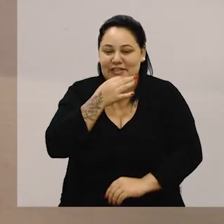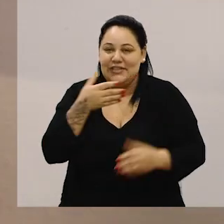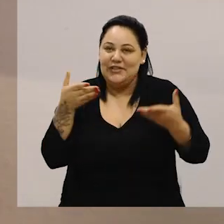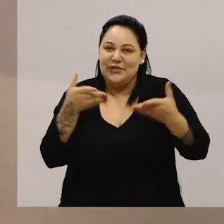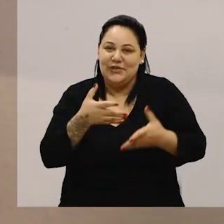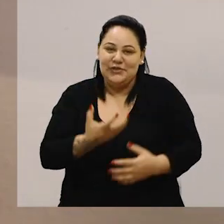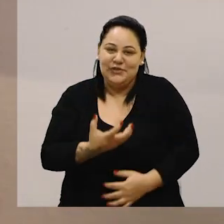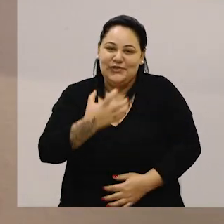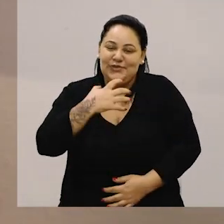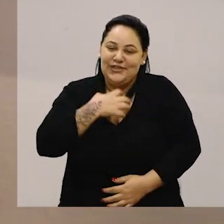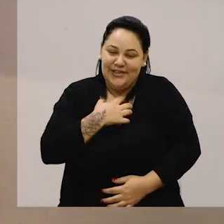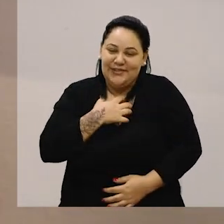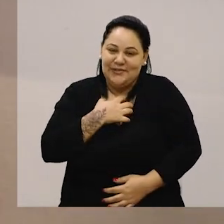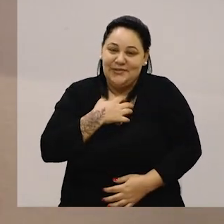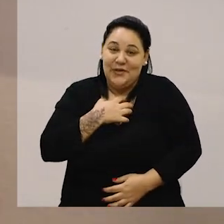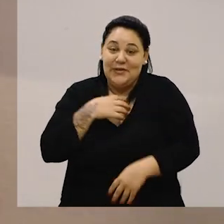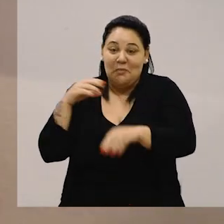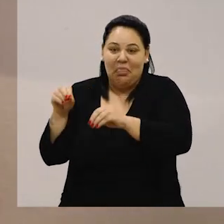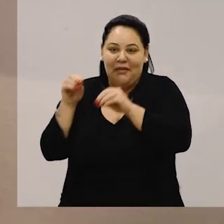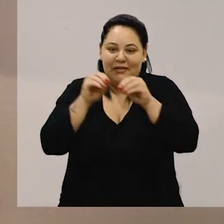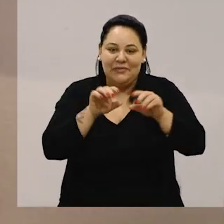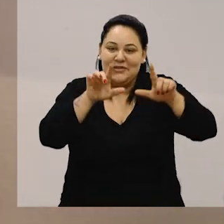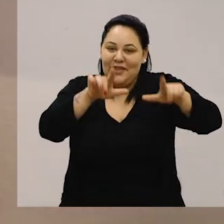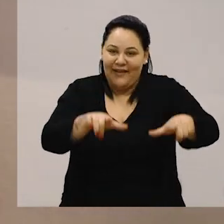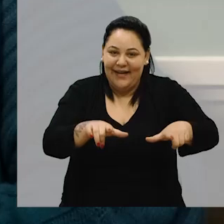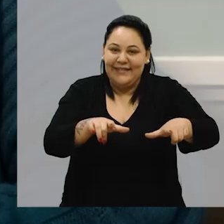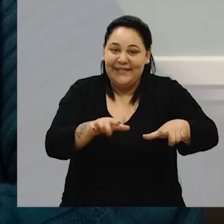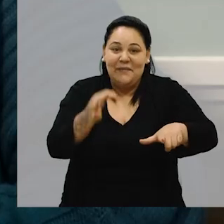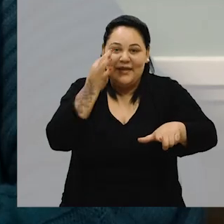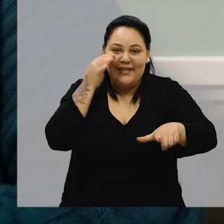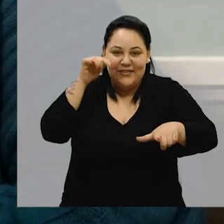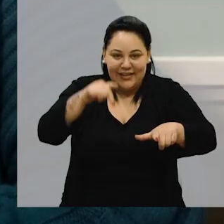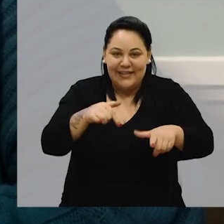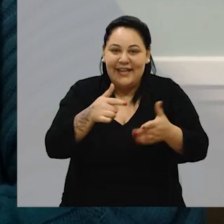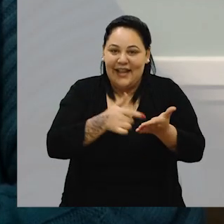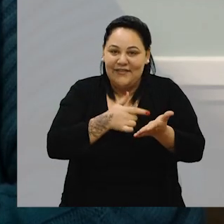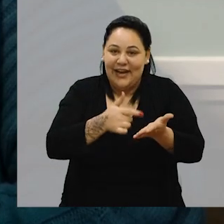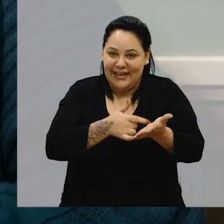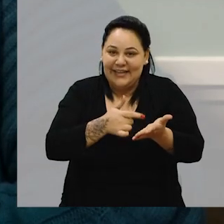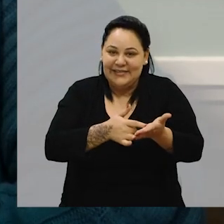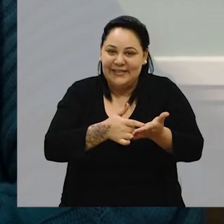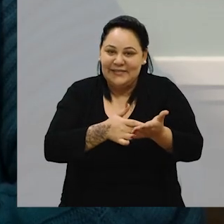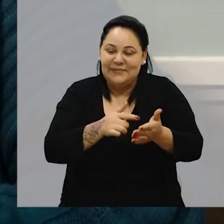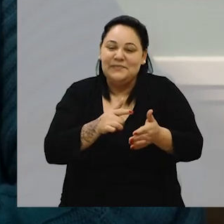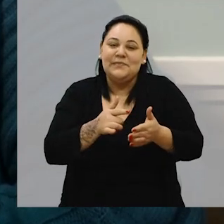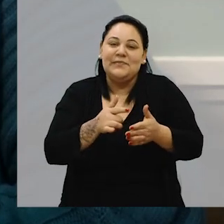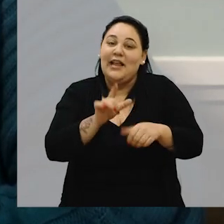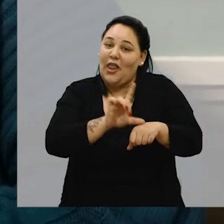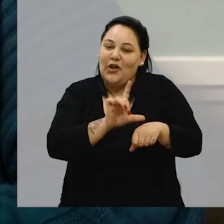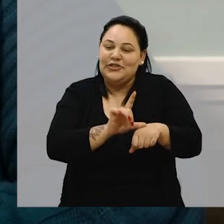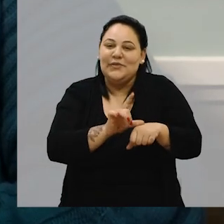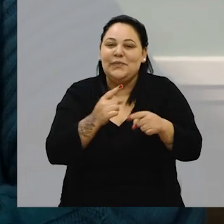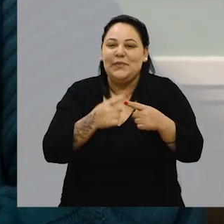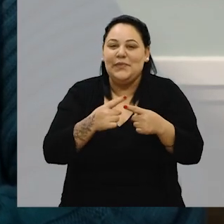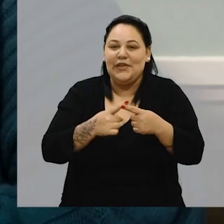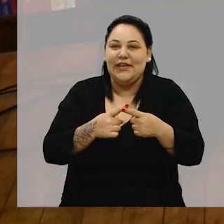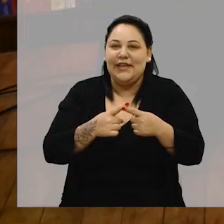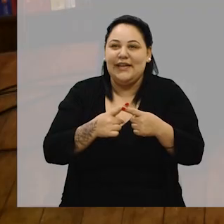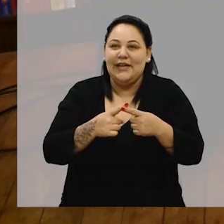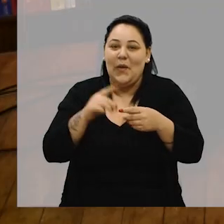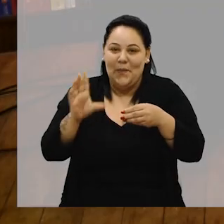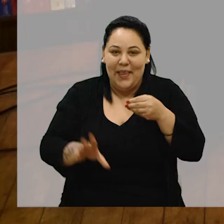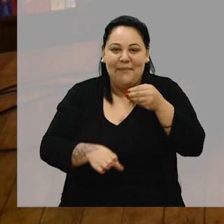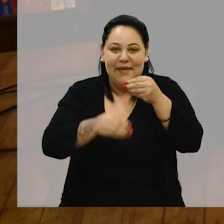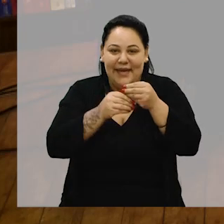nós estamos na livraria do Arco da Velha. As pessoas vão entender até porque o espaço da livraria aqui compõe a atual vinheta